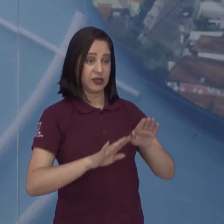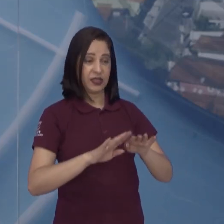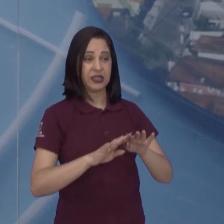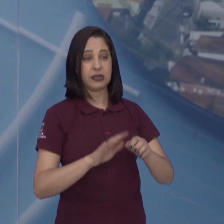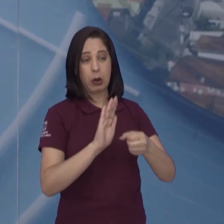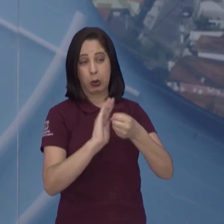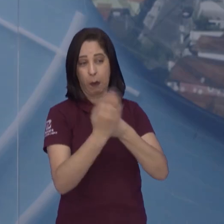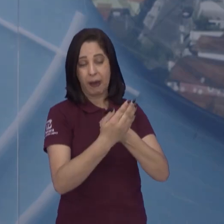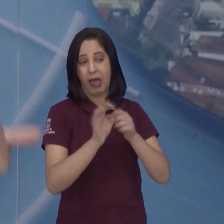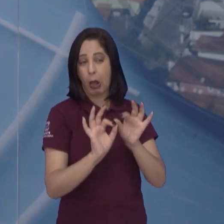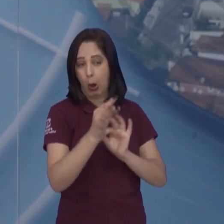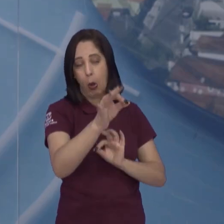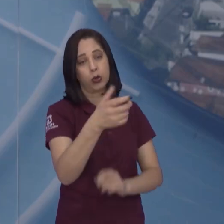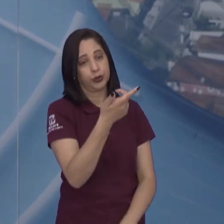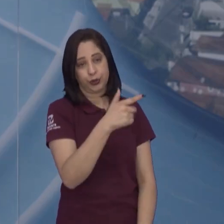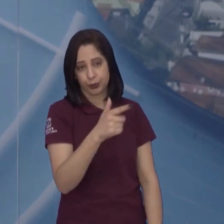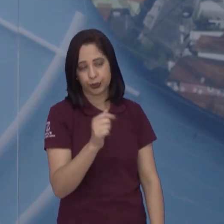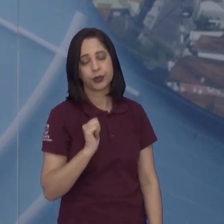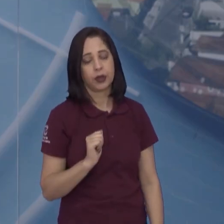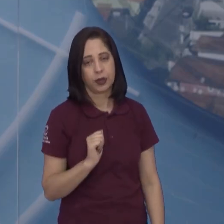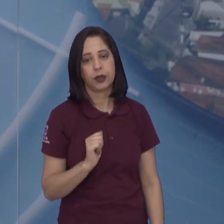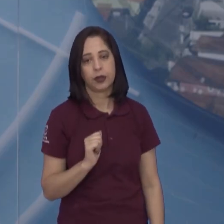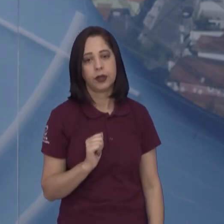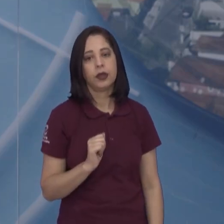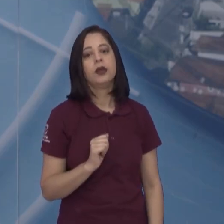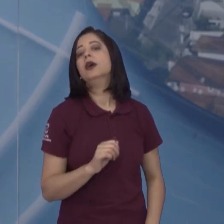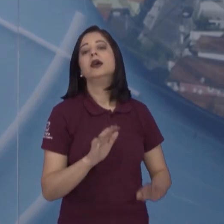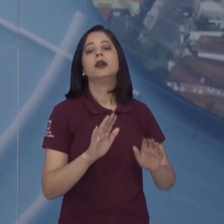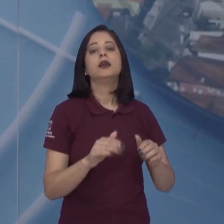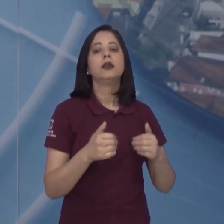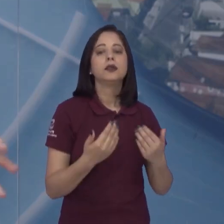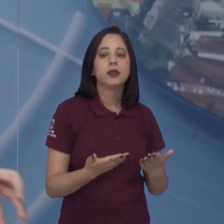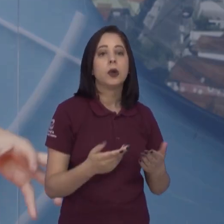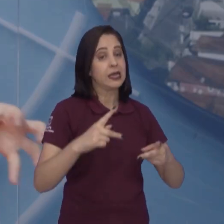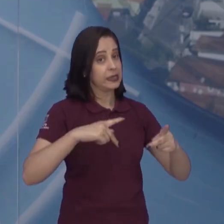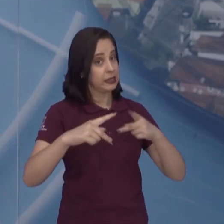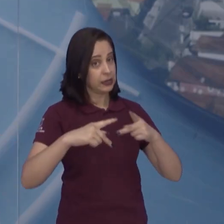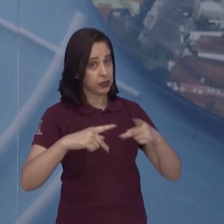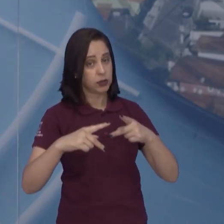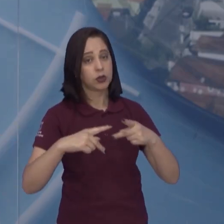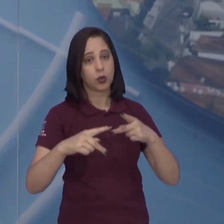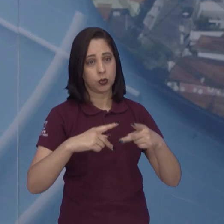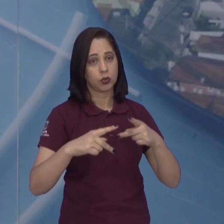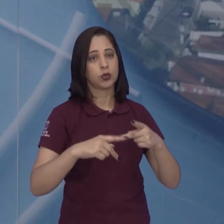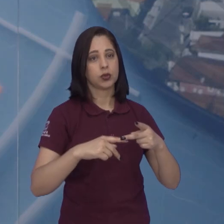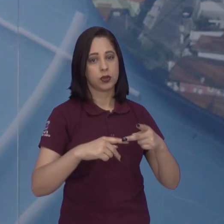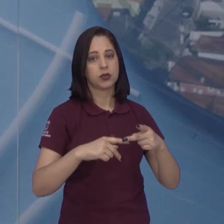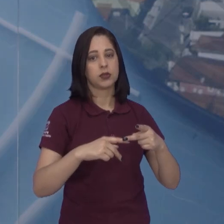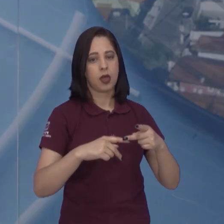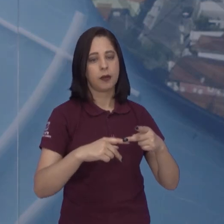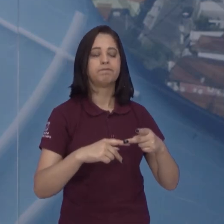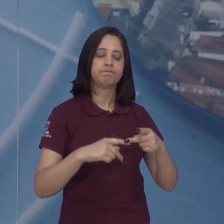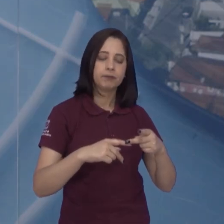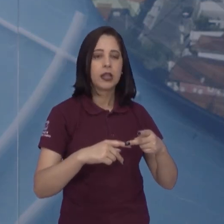tudo isso também encarece ou não o valor do imóvel. São José está à frente de muitas cidades, mas a gente